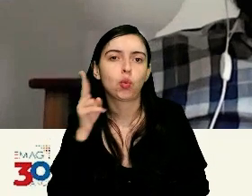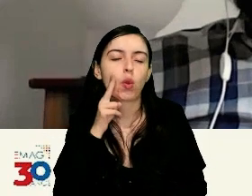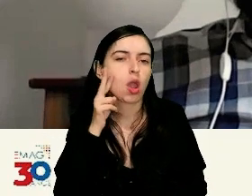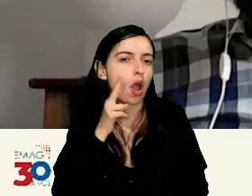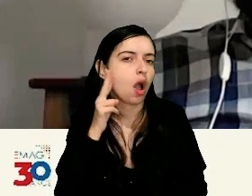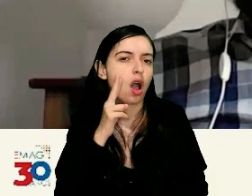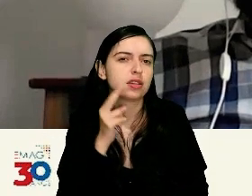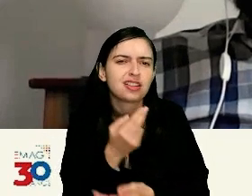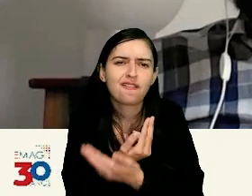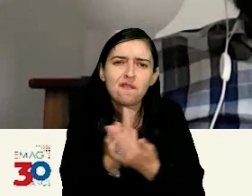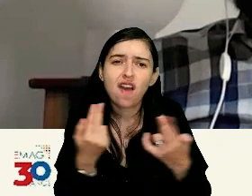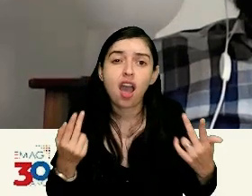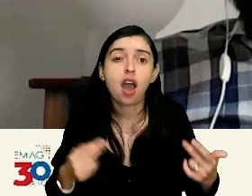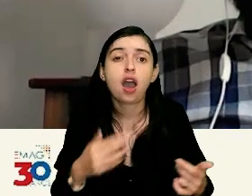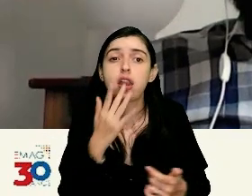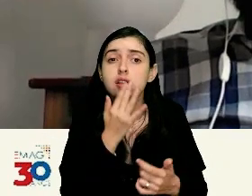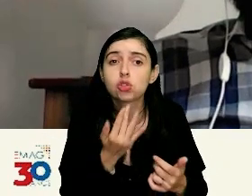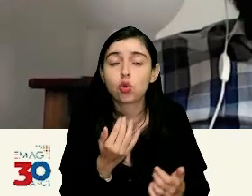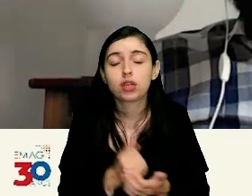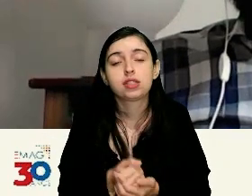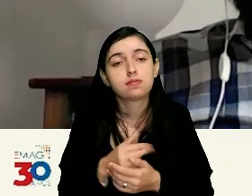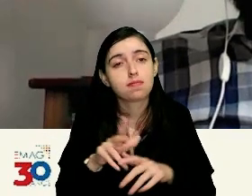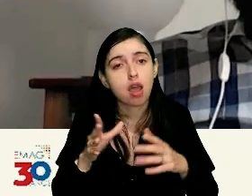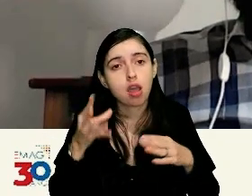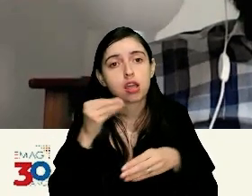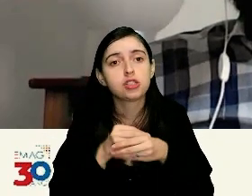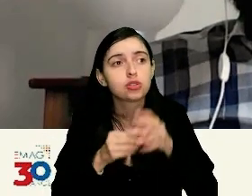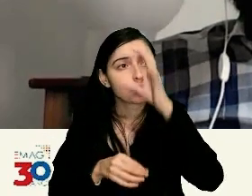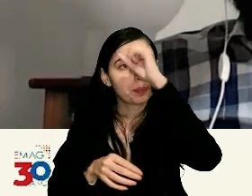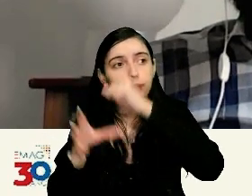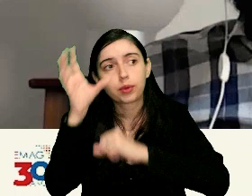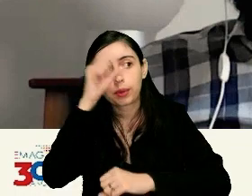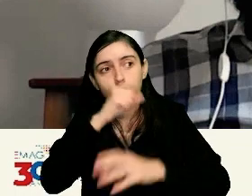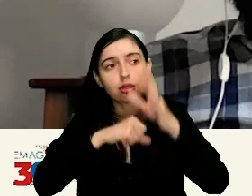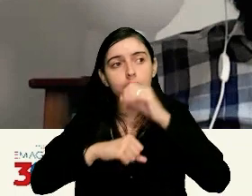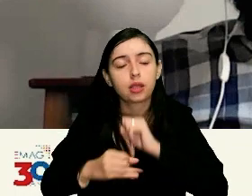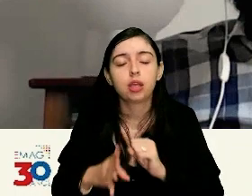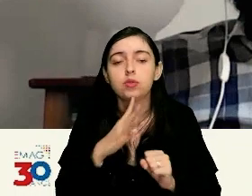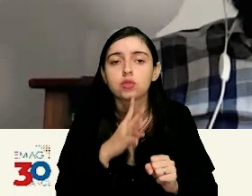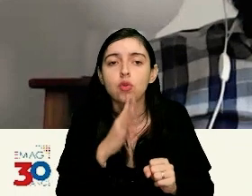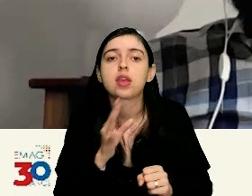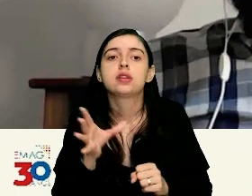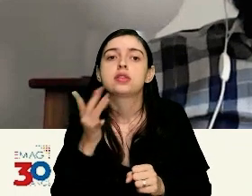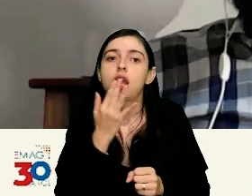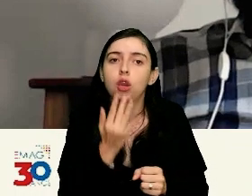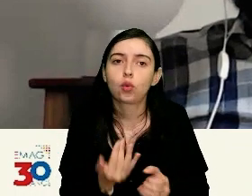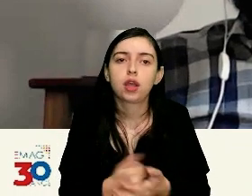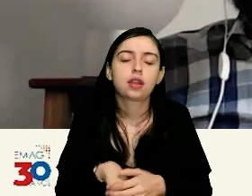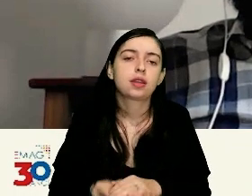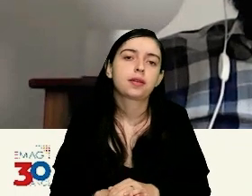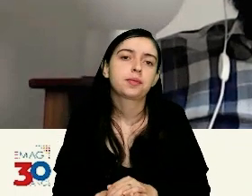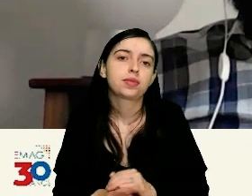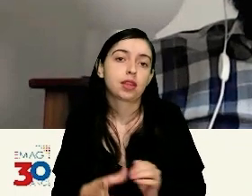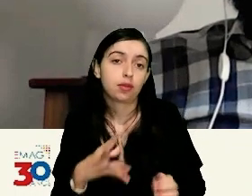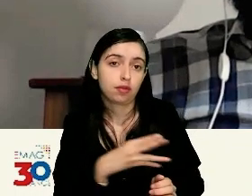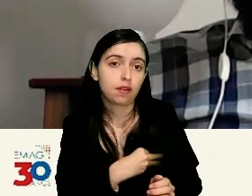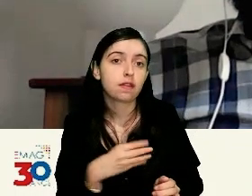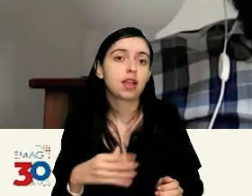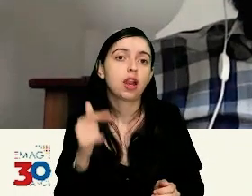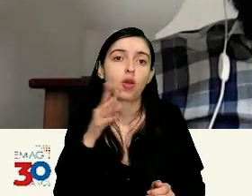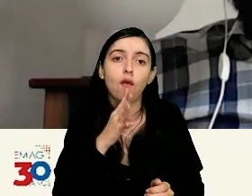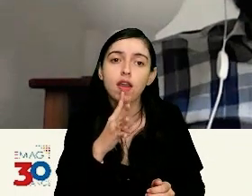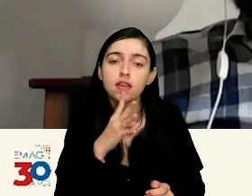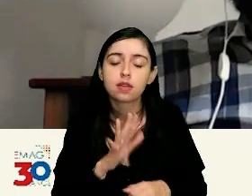de cores. E quanto mais cores nós conhecermos, quanto mais cores provavelmente a minha filha conhecer, maior opção ela